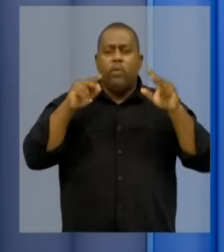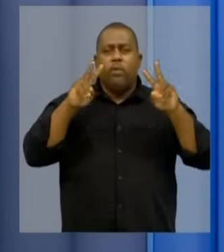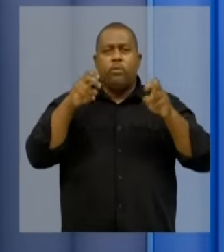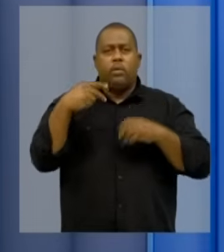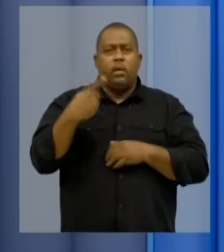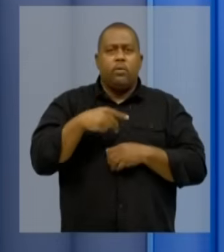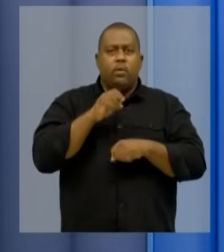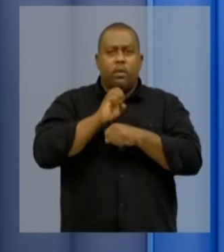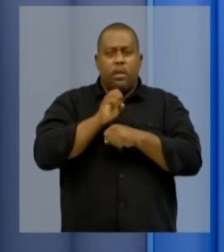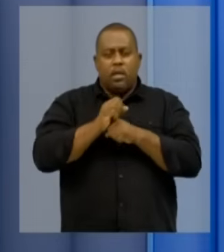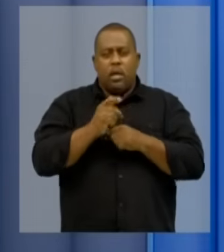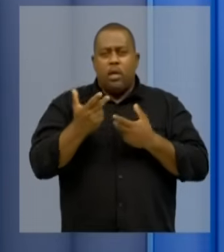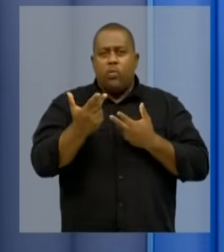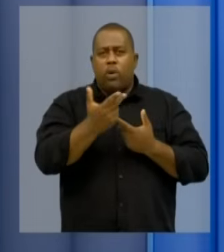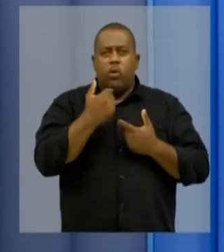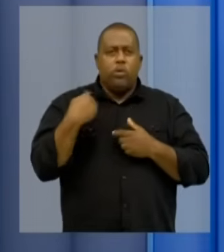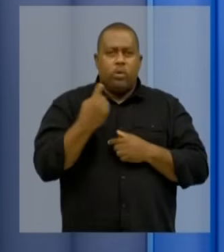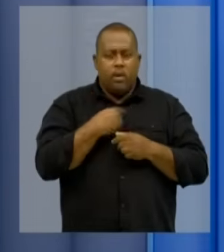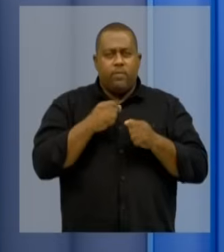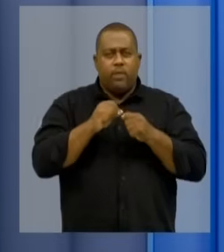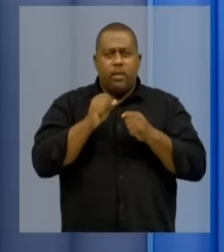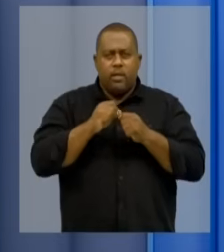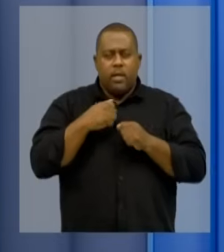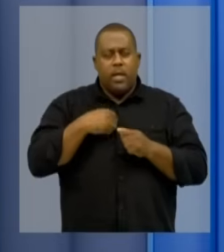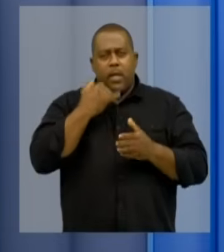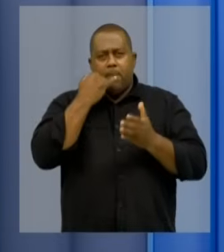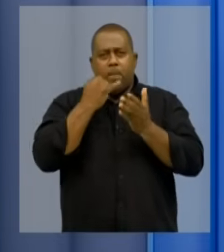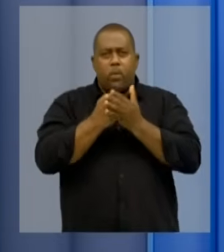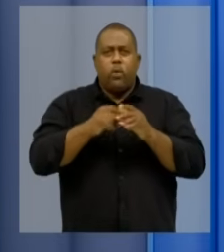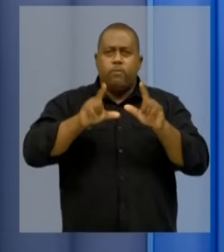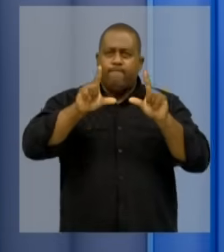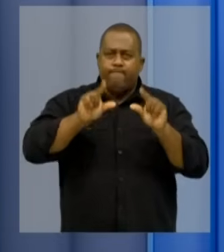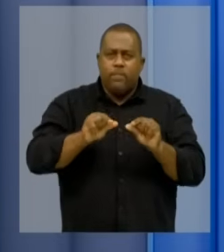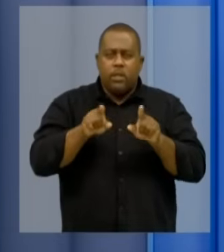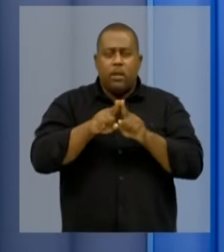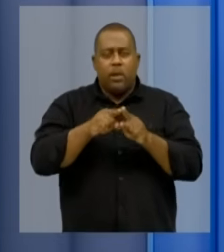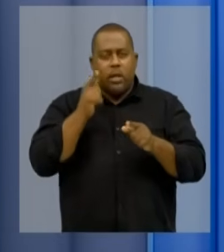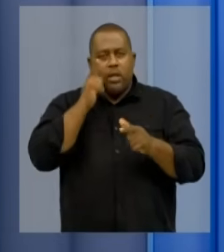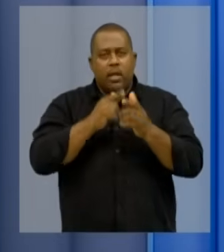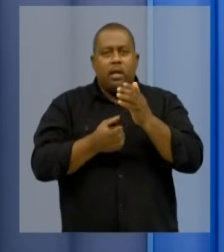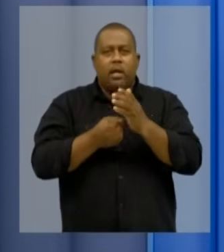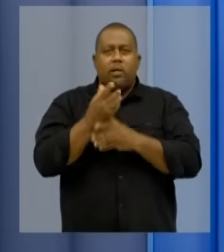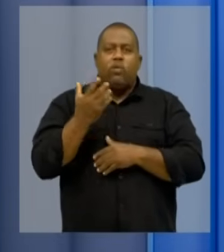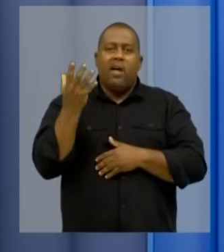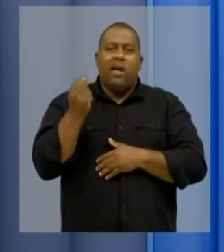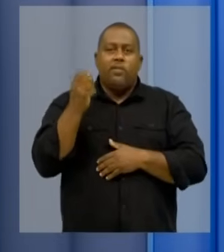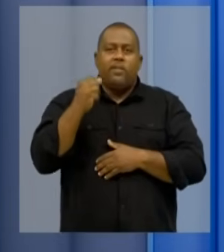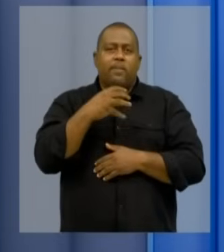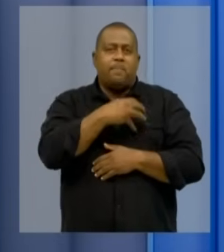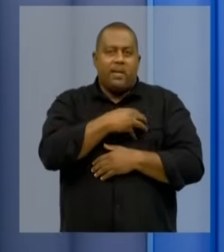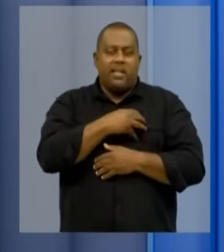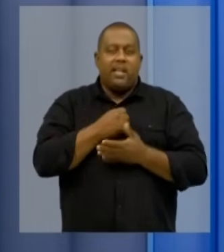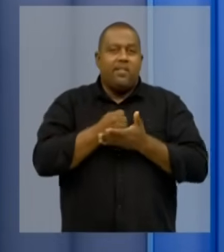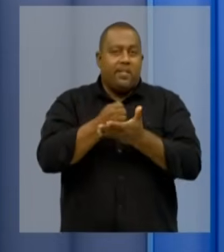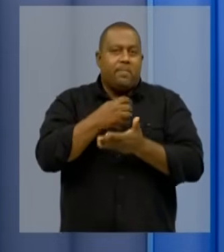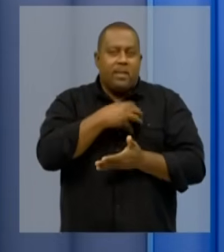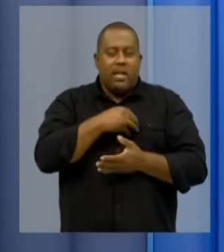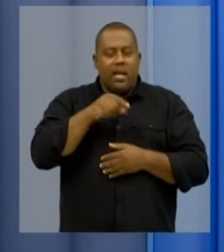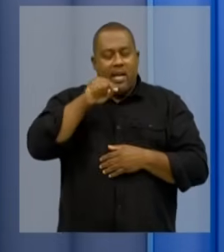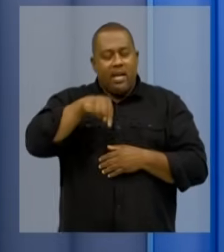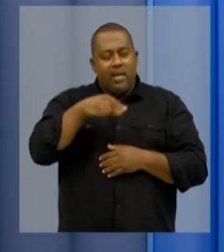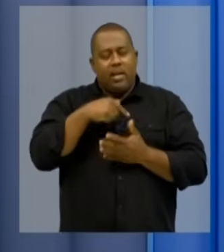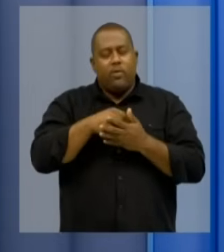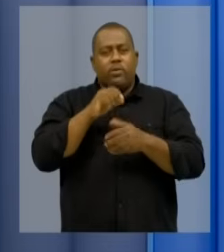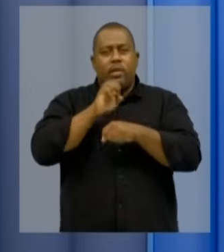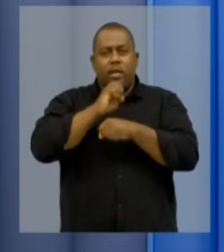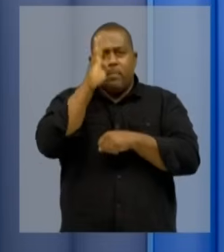estado, como nós vamos fazer, baixando os impostos, criando o Auxílio Bahia, pessoal. Porque aqui, hoje, é o estado brasileiro que tem